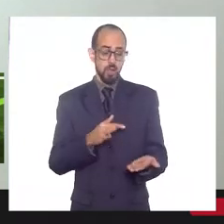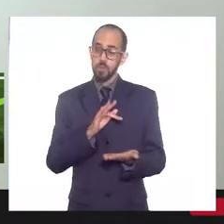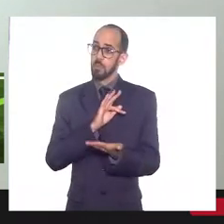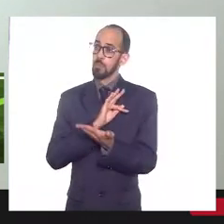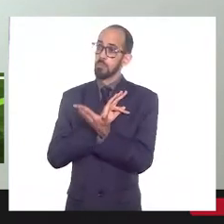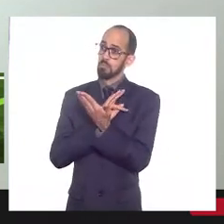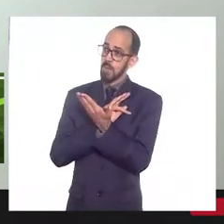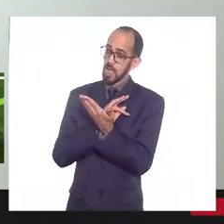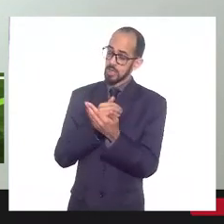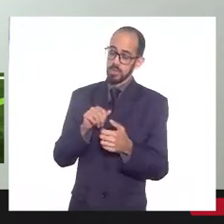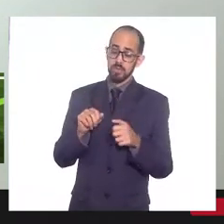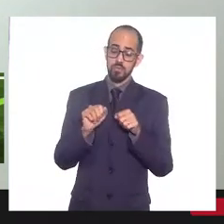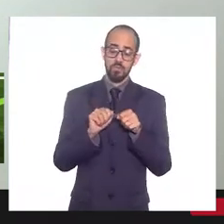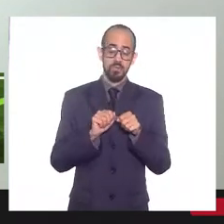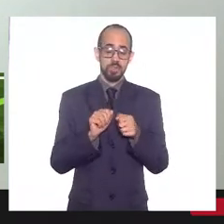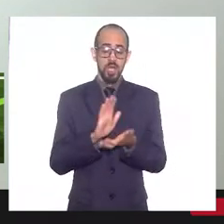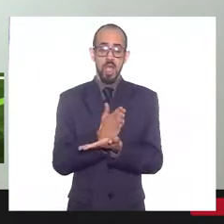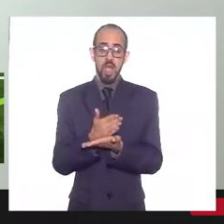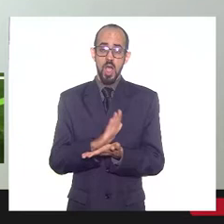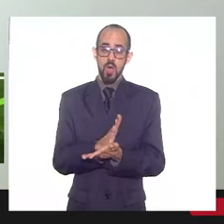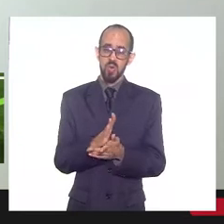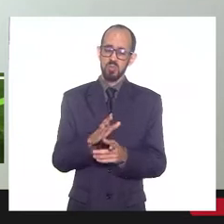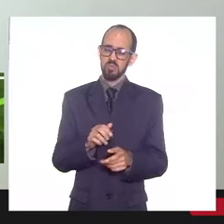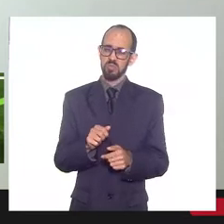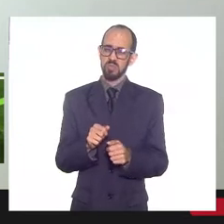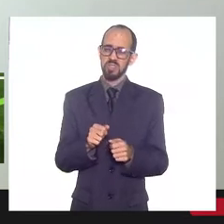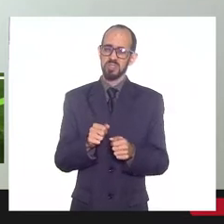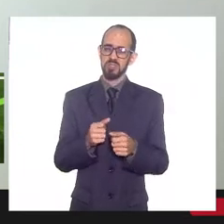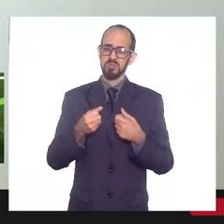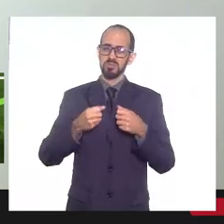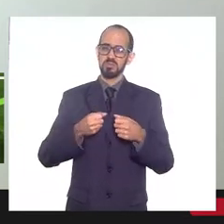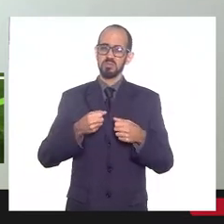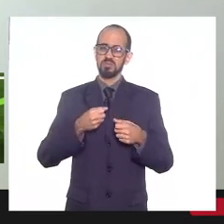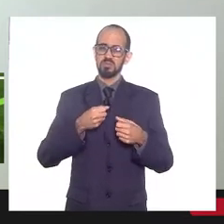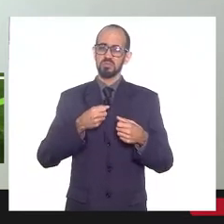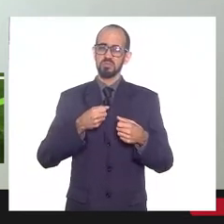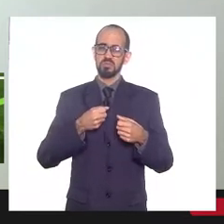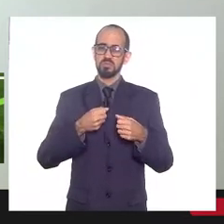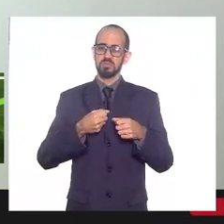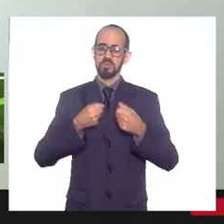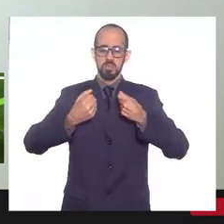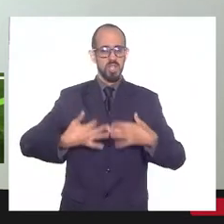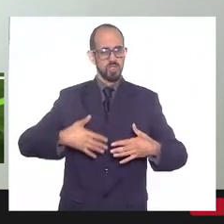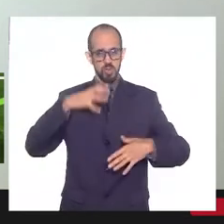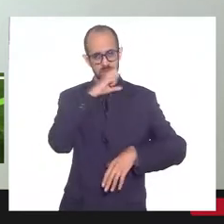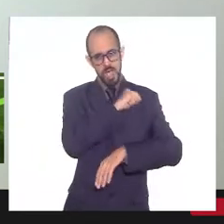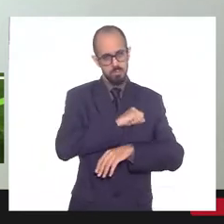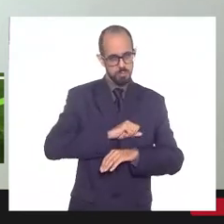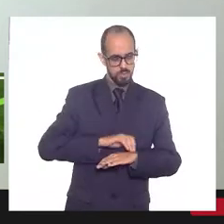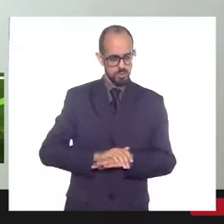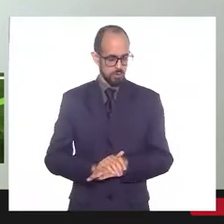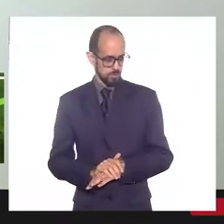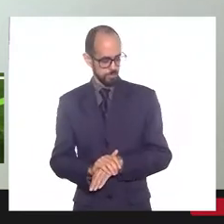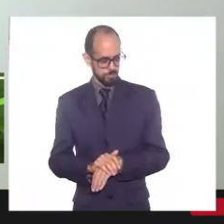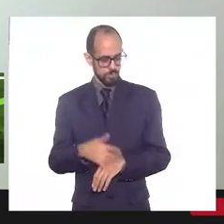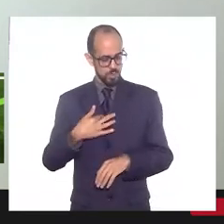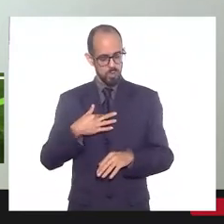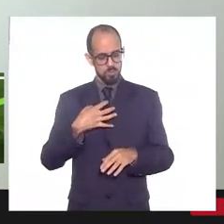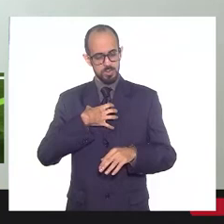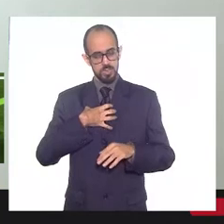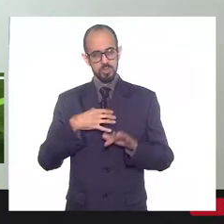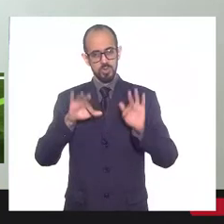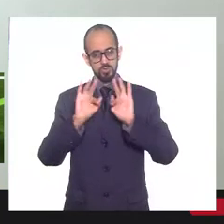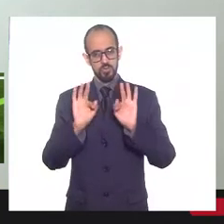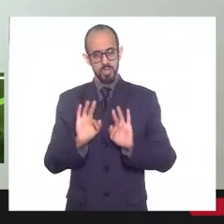algumas algumas ponderações é bem rápida É ué Fico feliz por ainda também com a